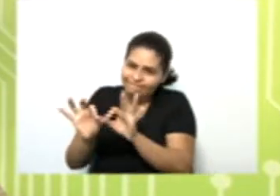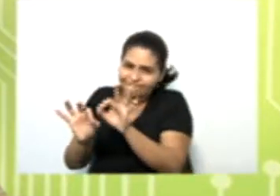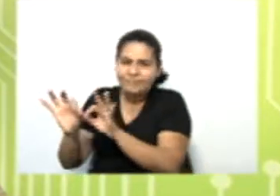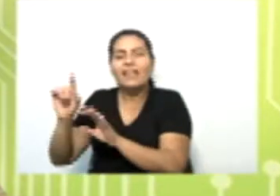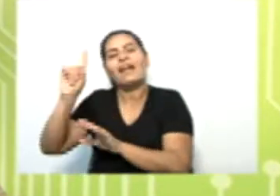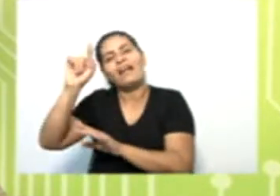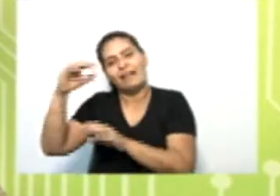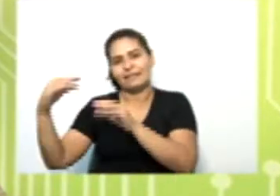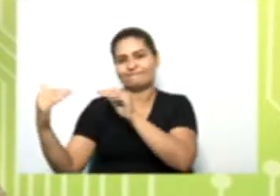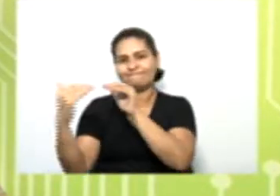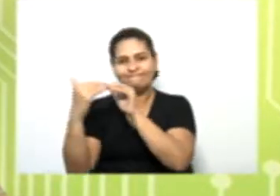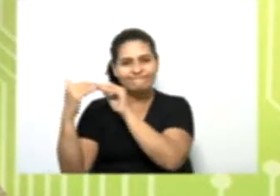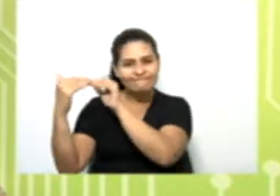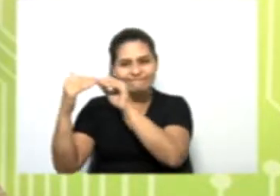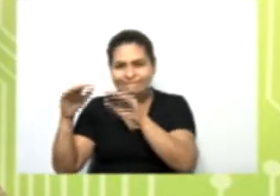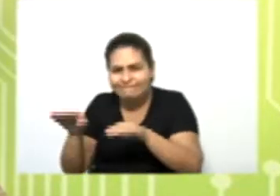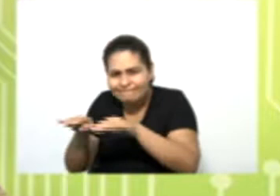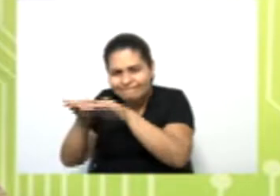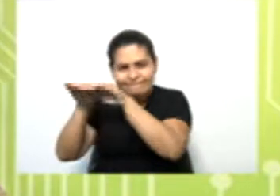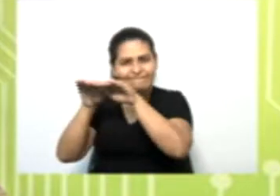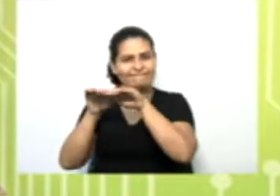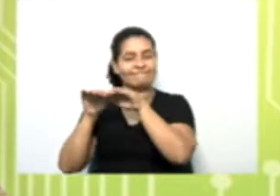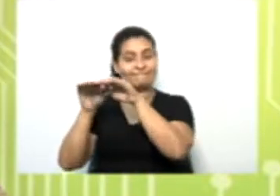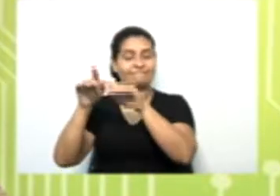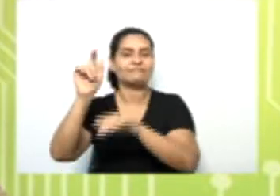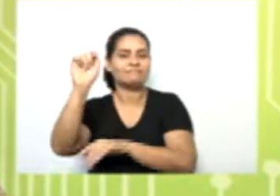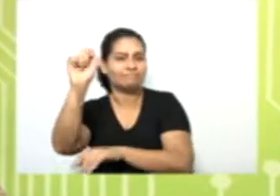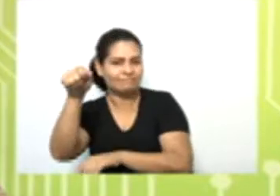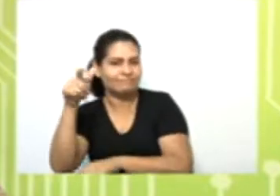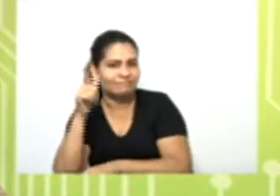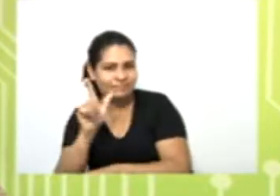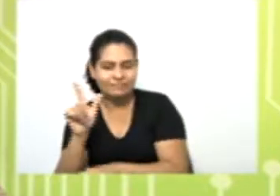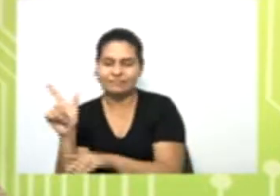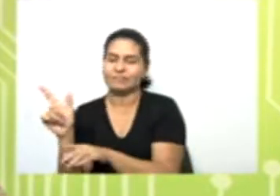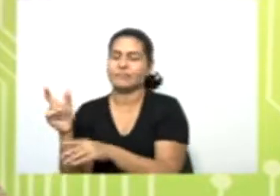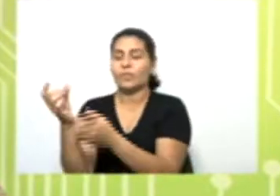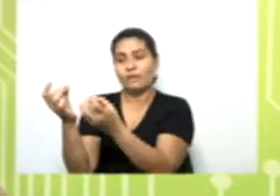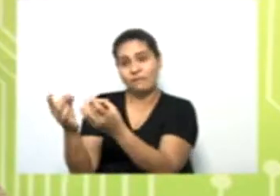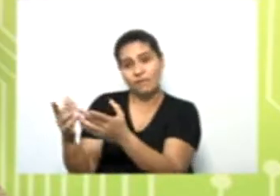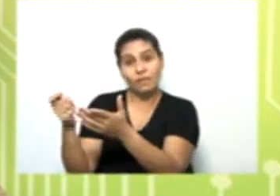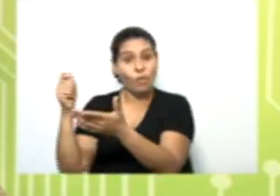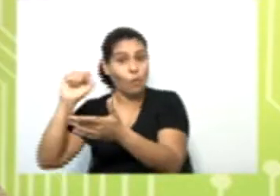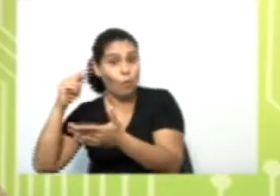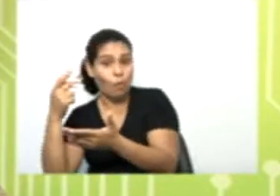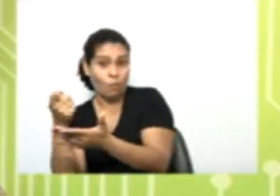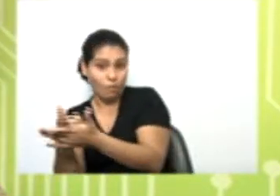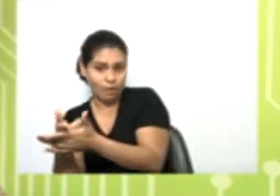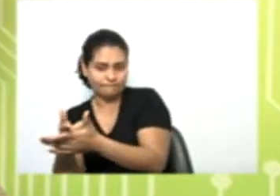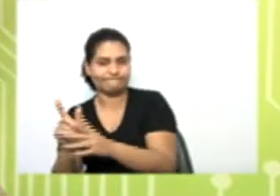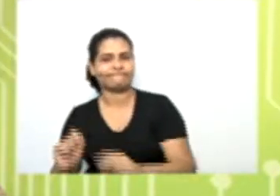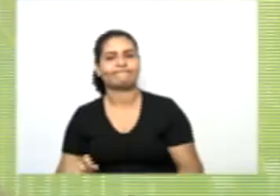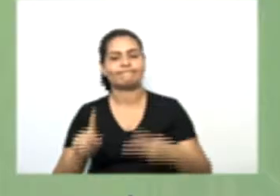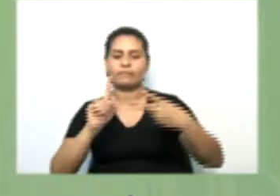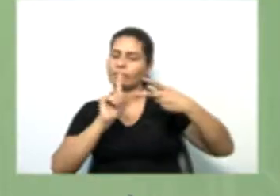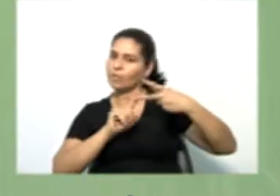o alinhamento. Você está alinhado agora para fazer uma boa negociação. O segundo qual é? Acompanha lá